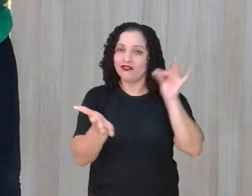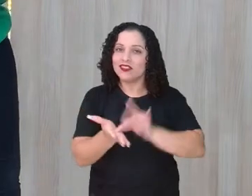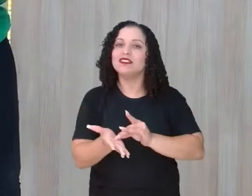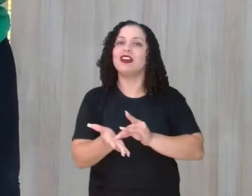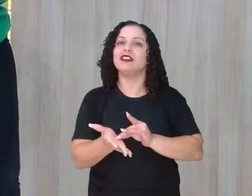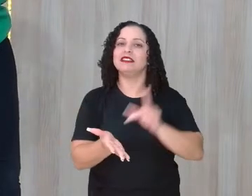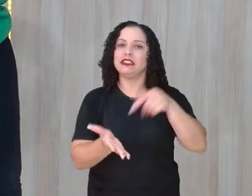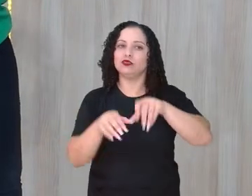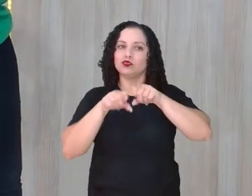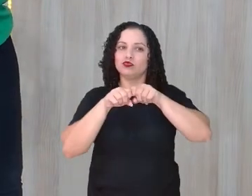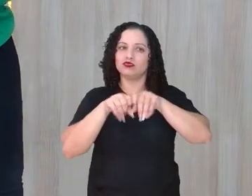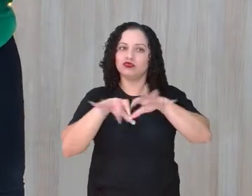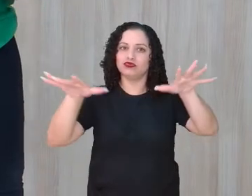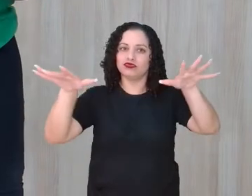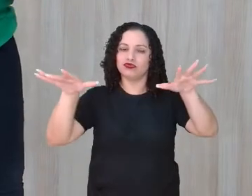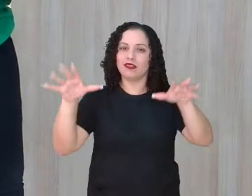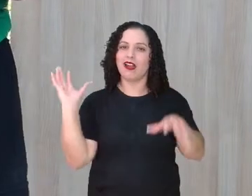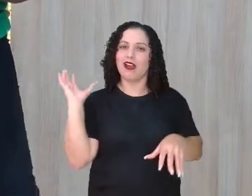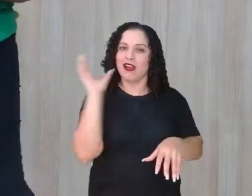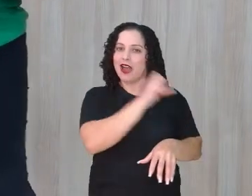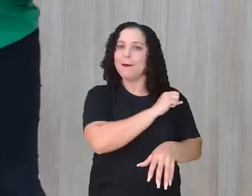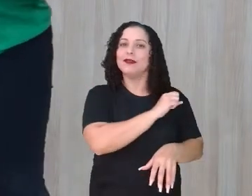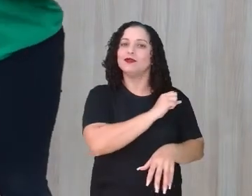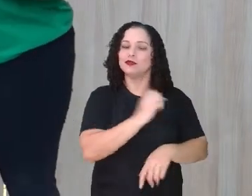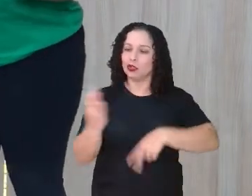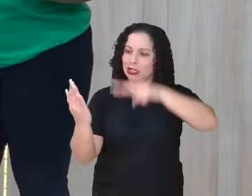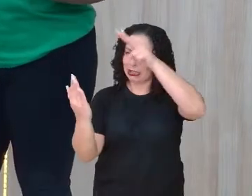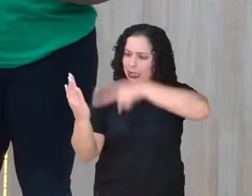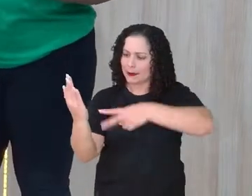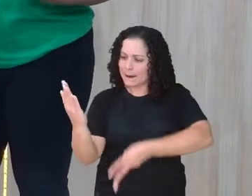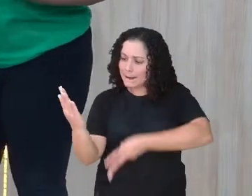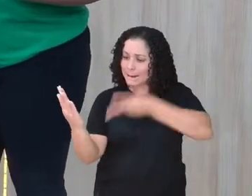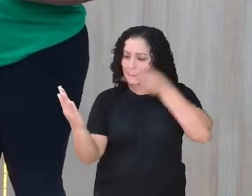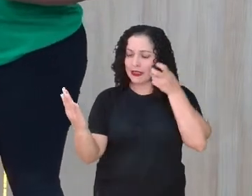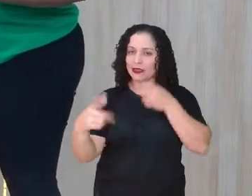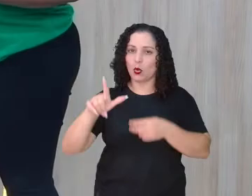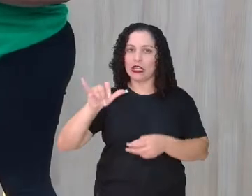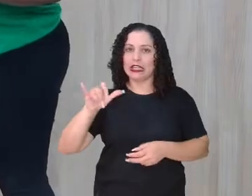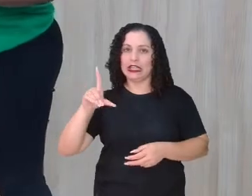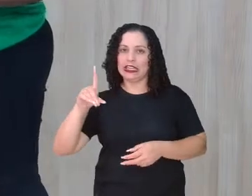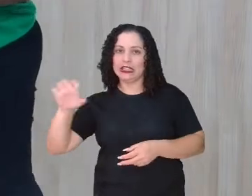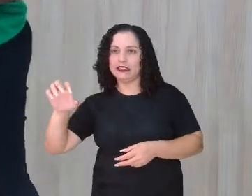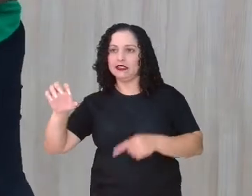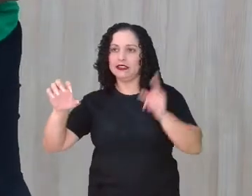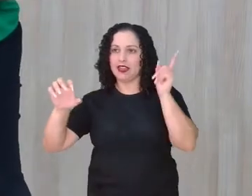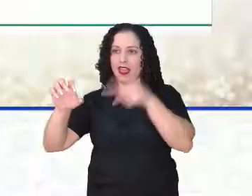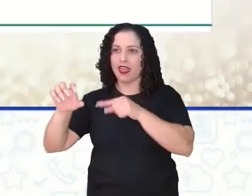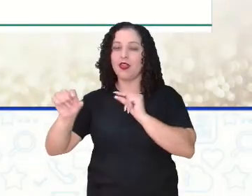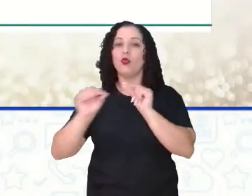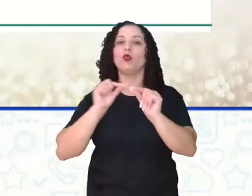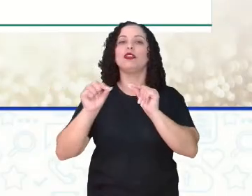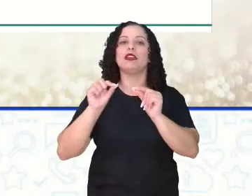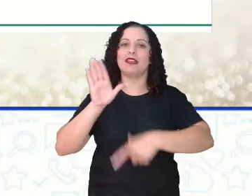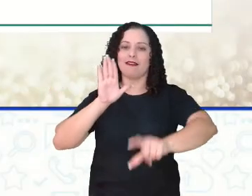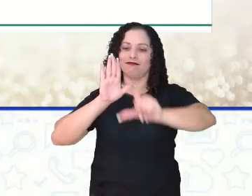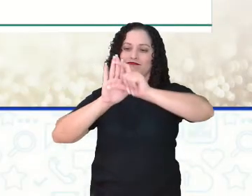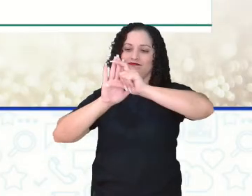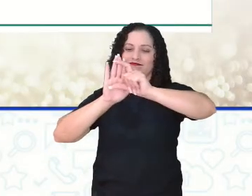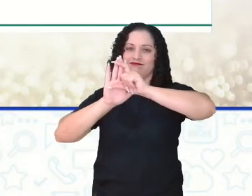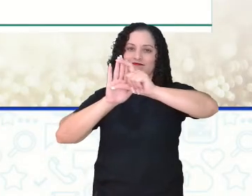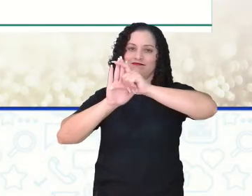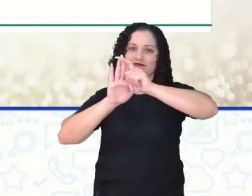precisa chegar de imediato para a gente. Então, o lead é aí o nosso